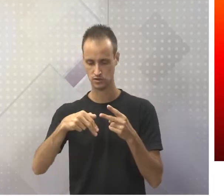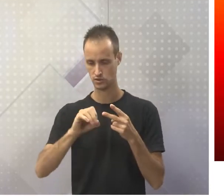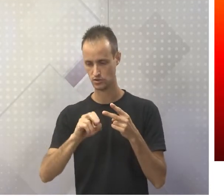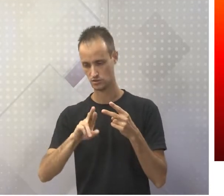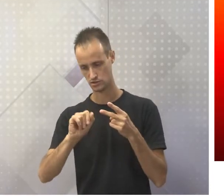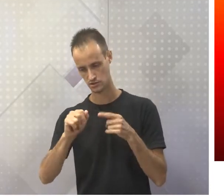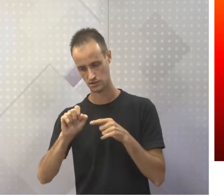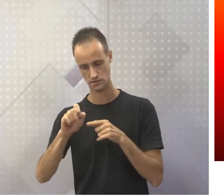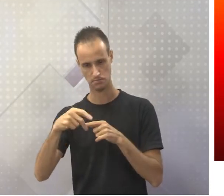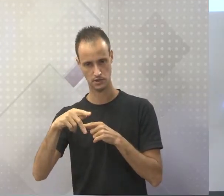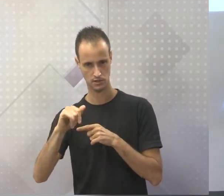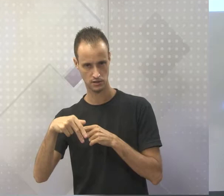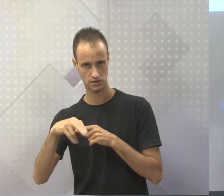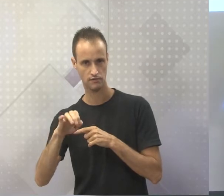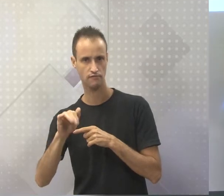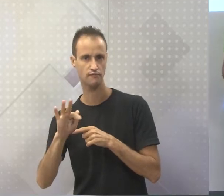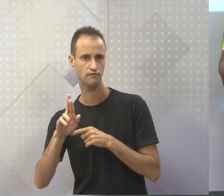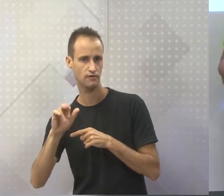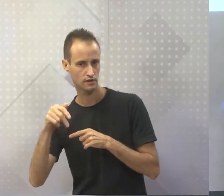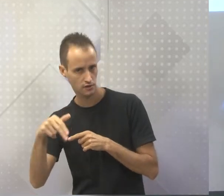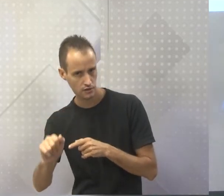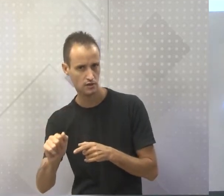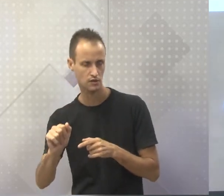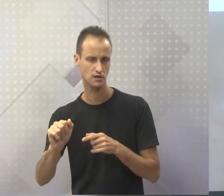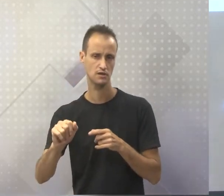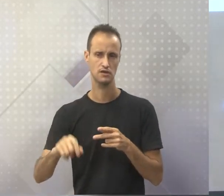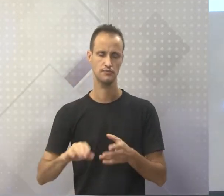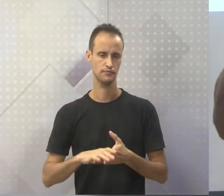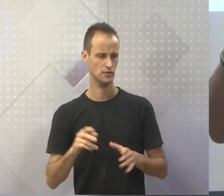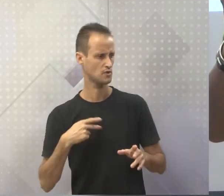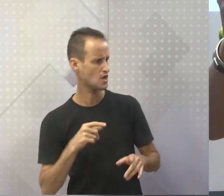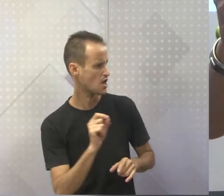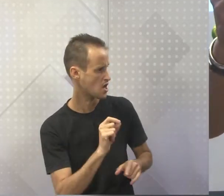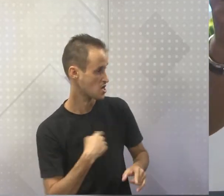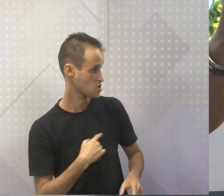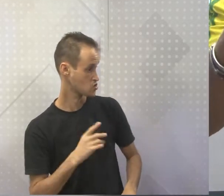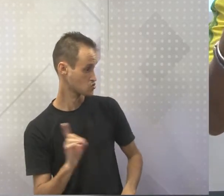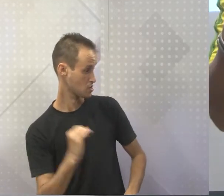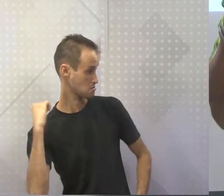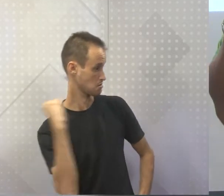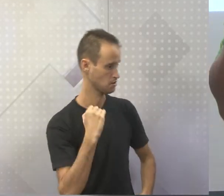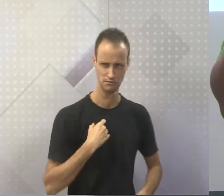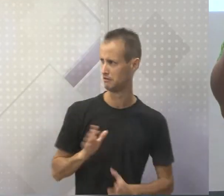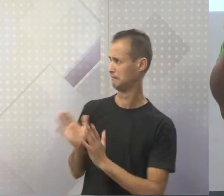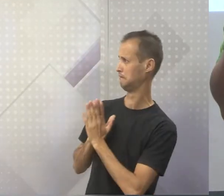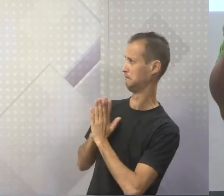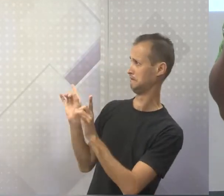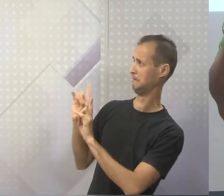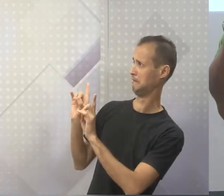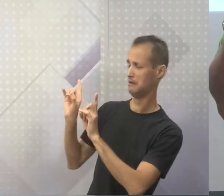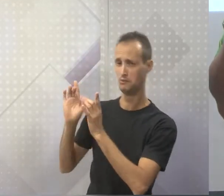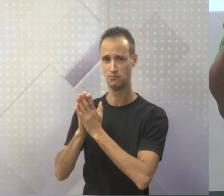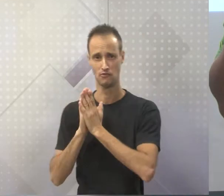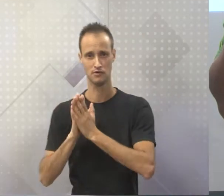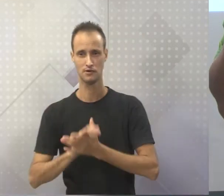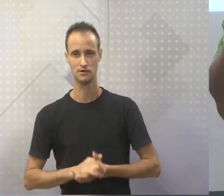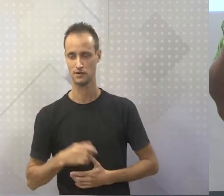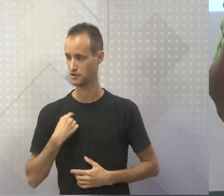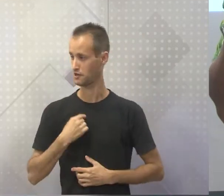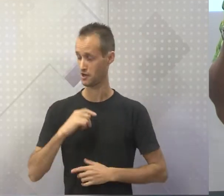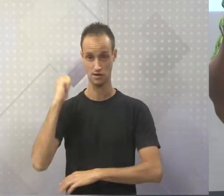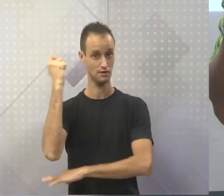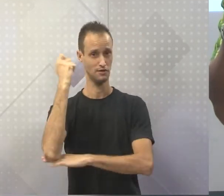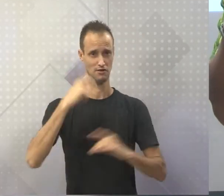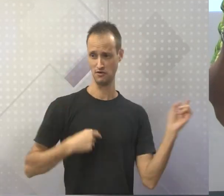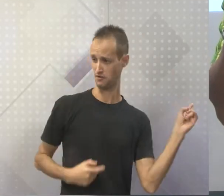fuga, do medo, da raiva. Mas veja só, eu chego aqui e digo, Quevedo, eu vou lhe matar. Ele fala, não faça isso, meu amigo. Eu vim do Rio Grande do